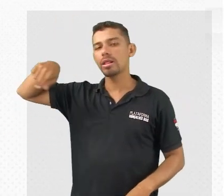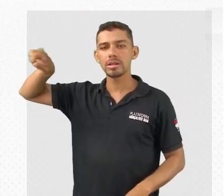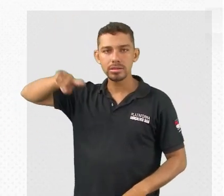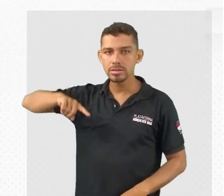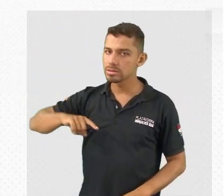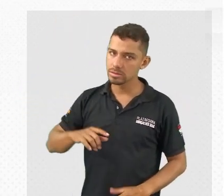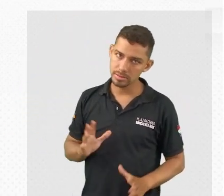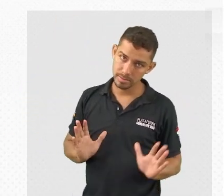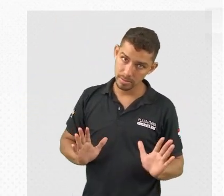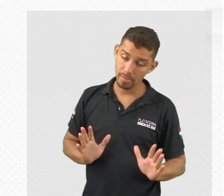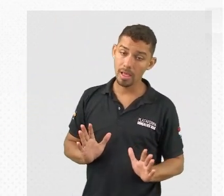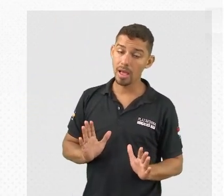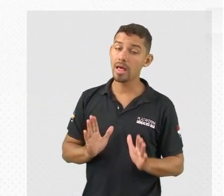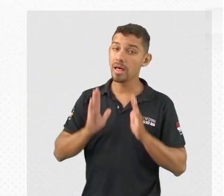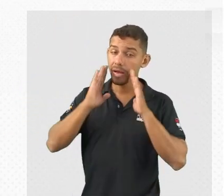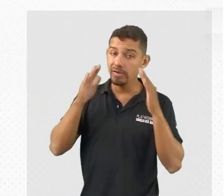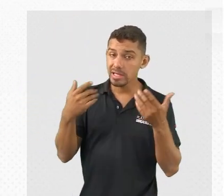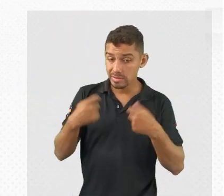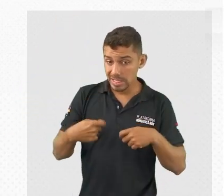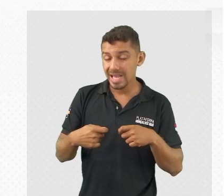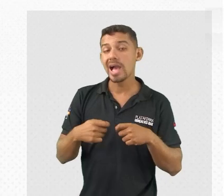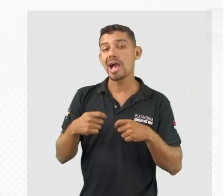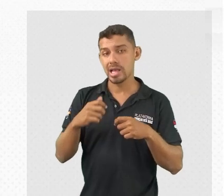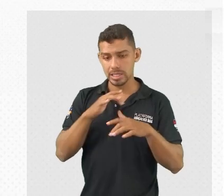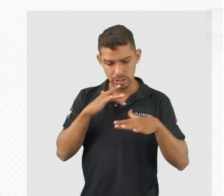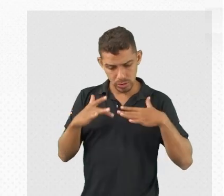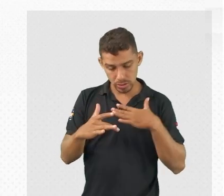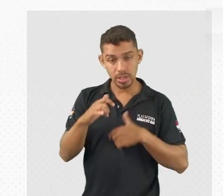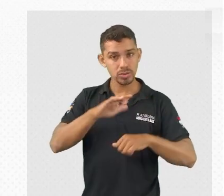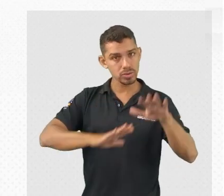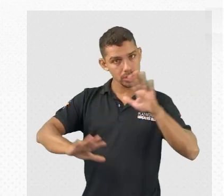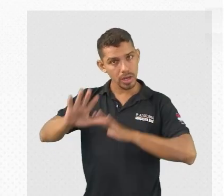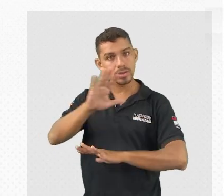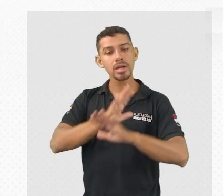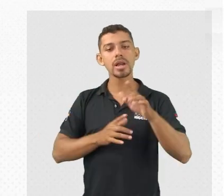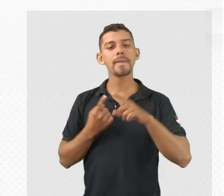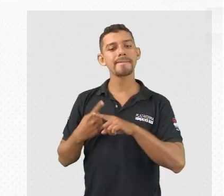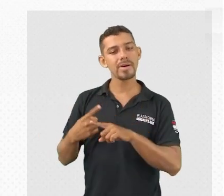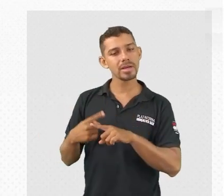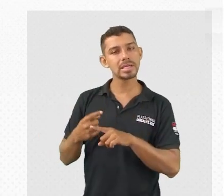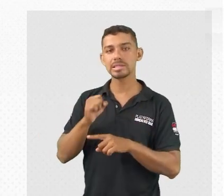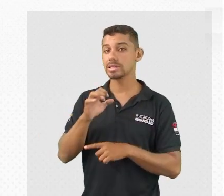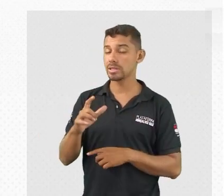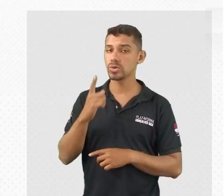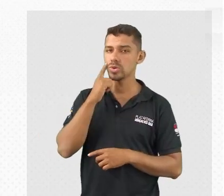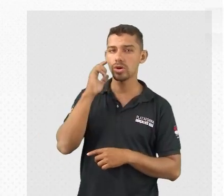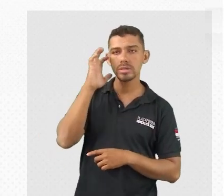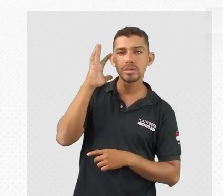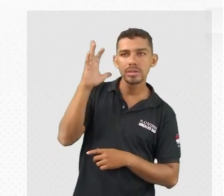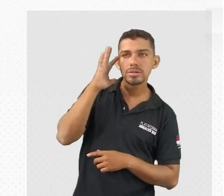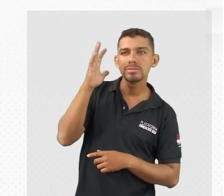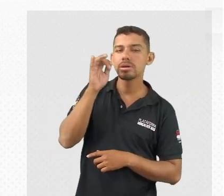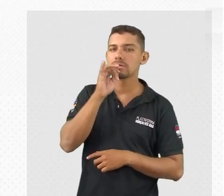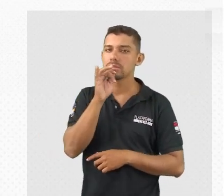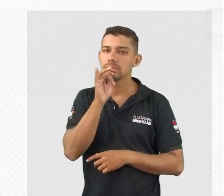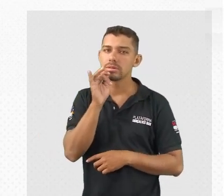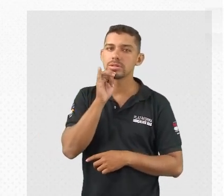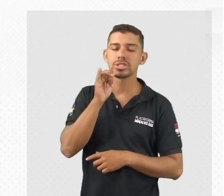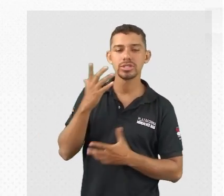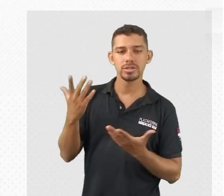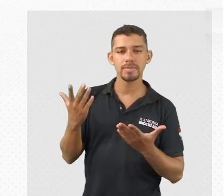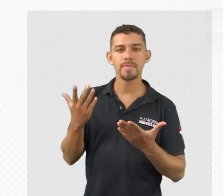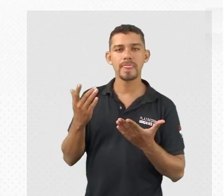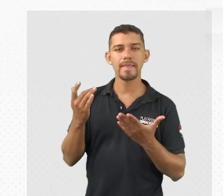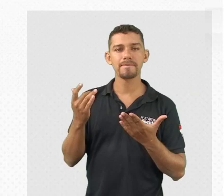nesse sentido, nós temos que usar as redes sociais com cautela, exatamente porque senão a gente acaba caindo, né, numa espécie